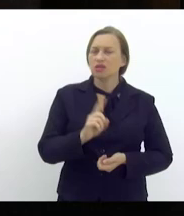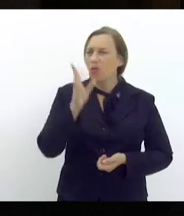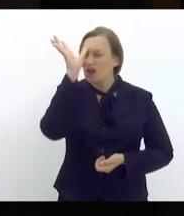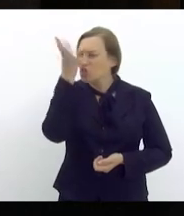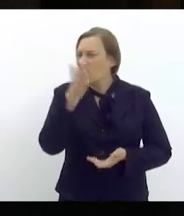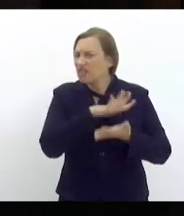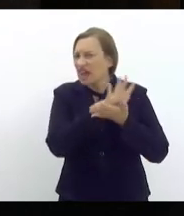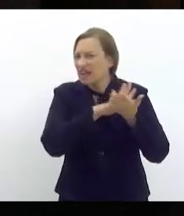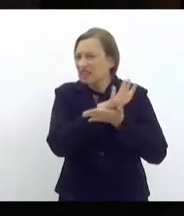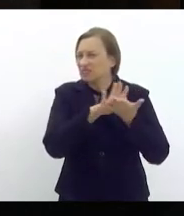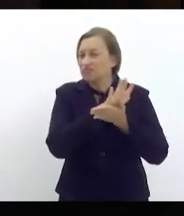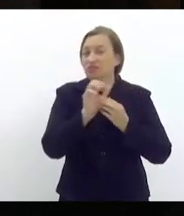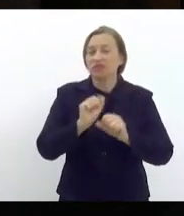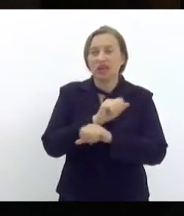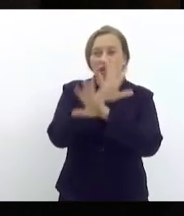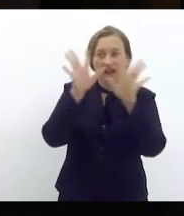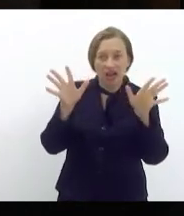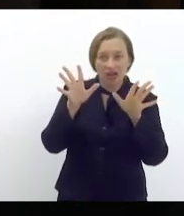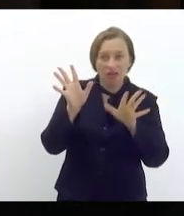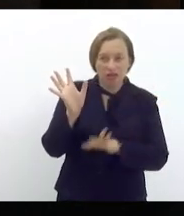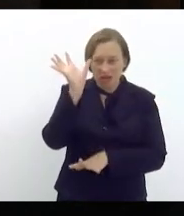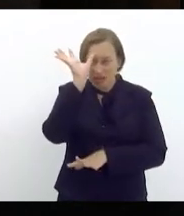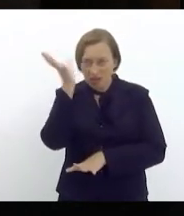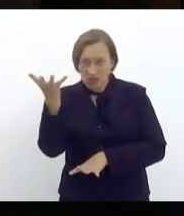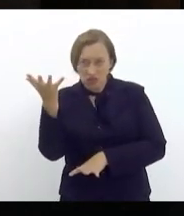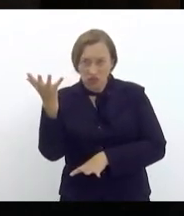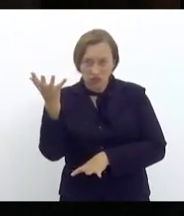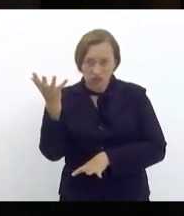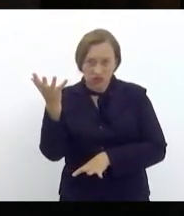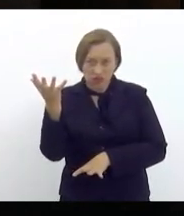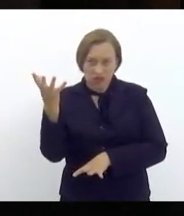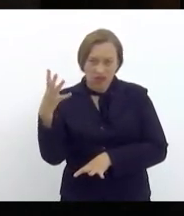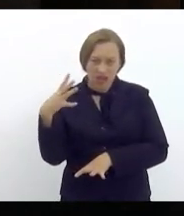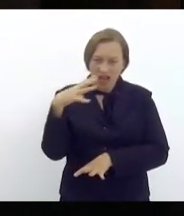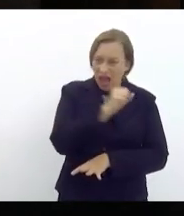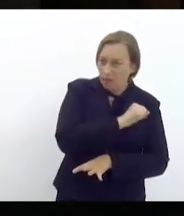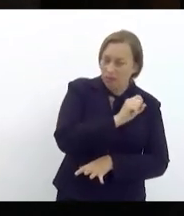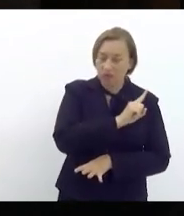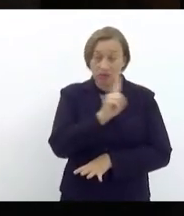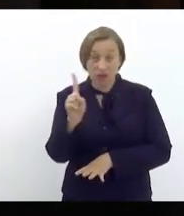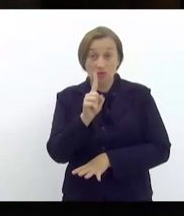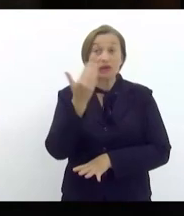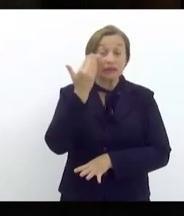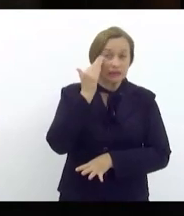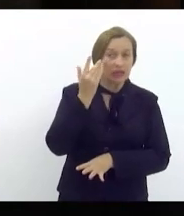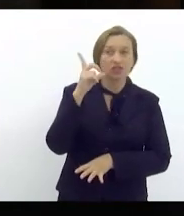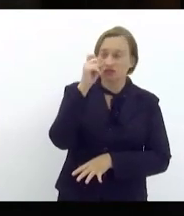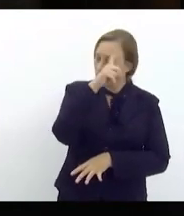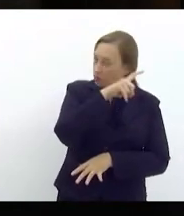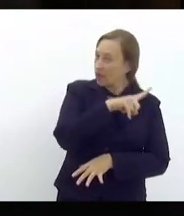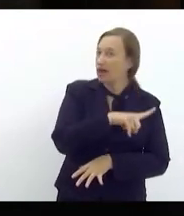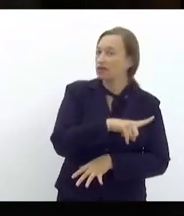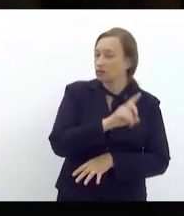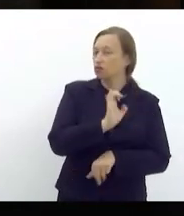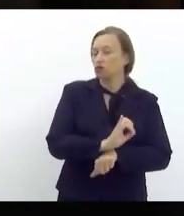é claro que essas soluções não vão vir só da nossa vontade porque a gente entende a dificuldade que o estado do Rio de Janeiro